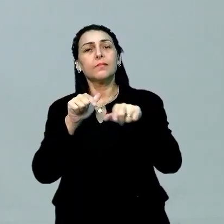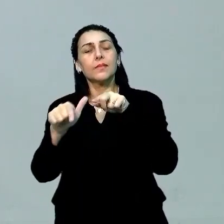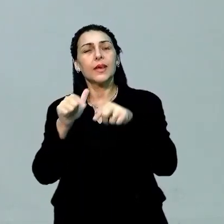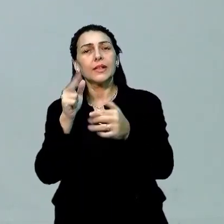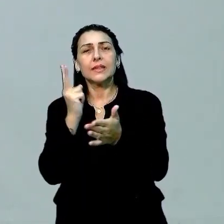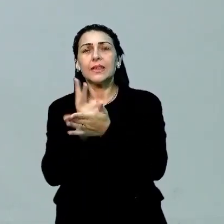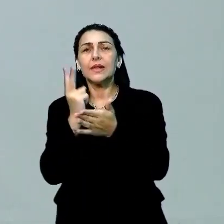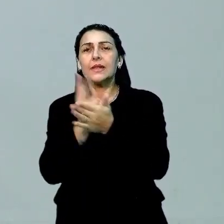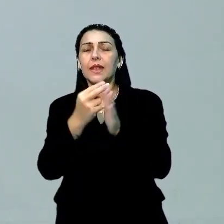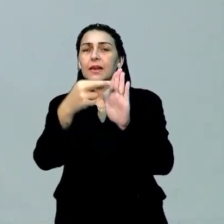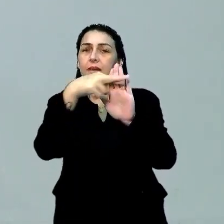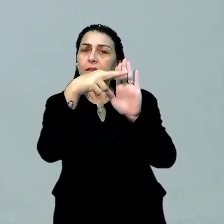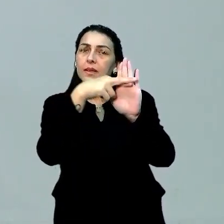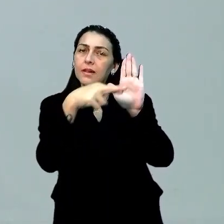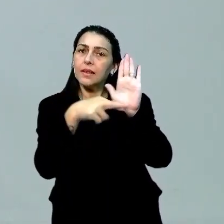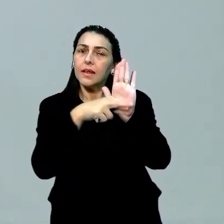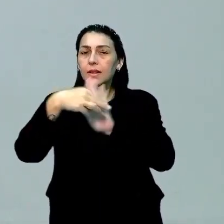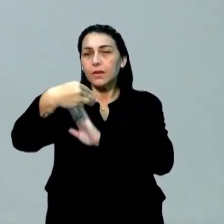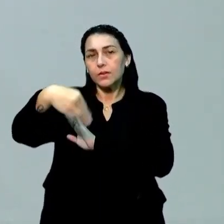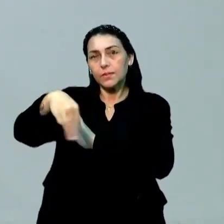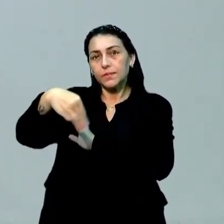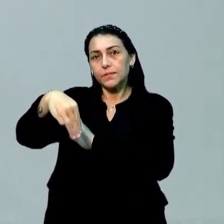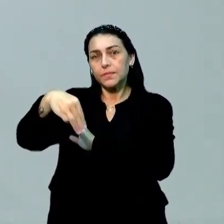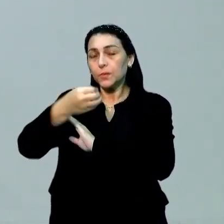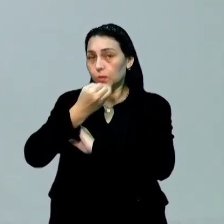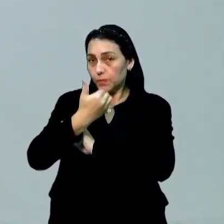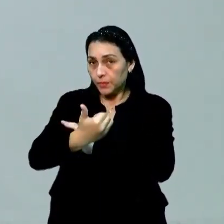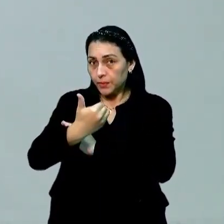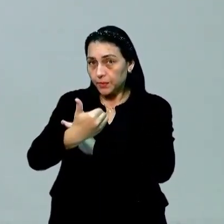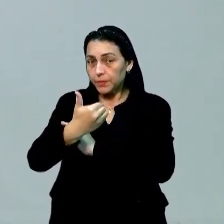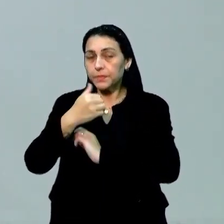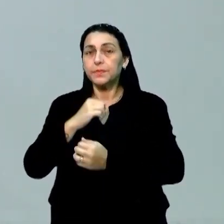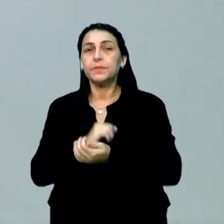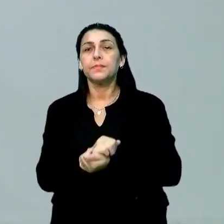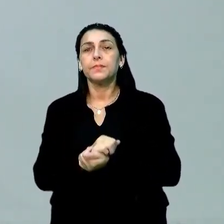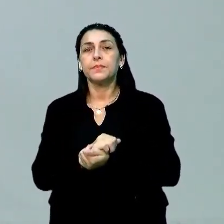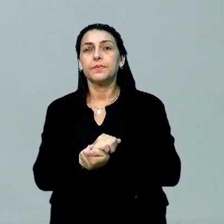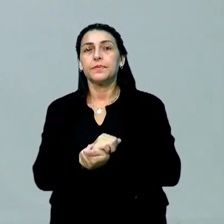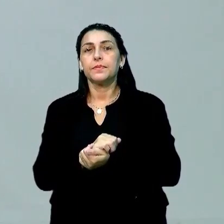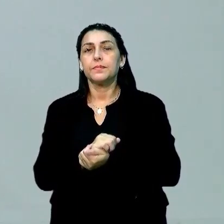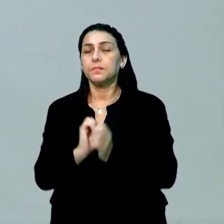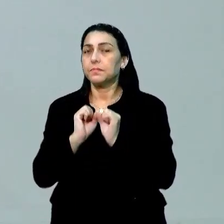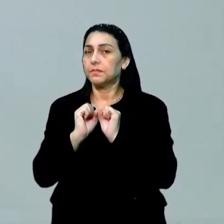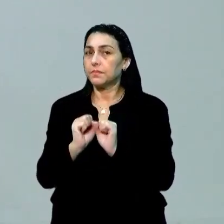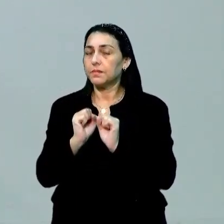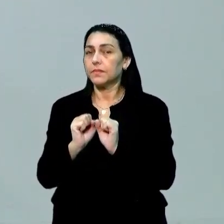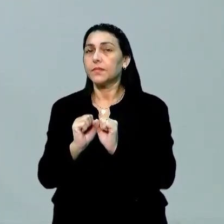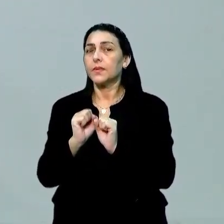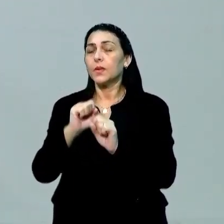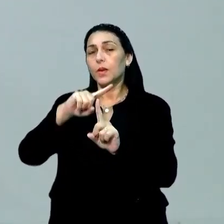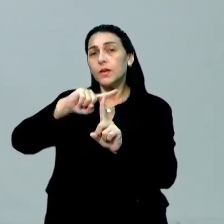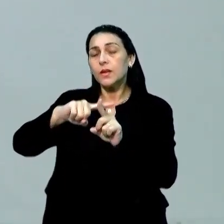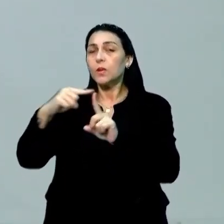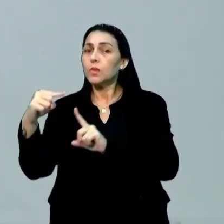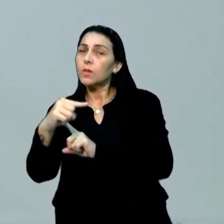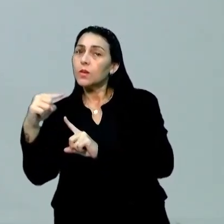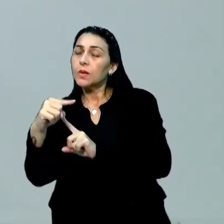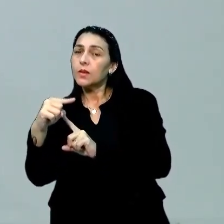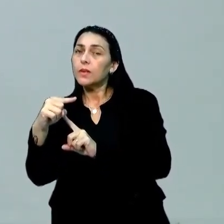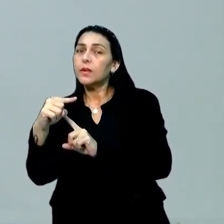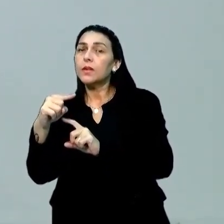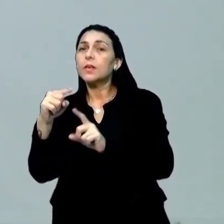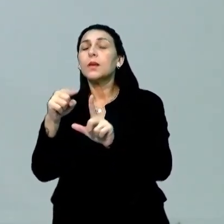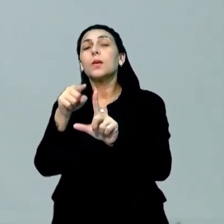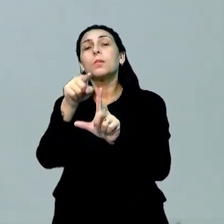todas as regras da matemática. Tudo bem? Então, podemos trabalhar com adição, subtração,